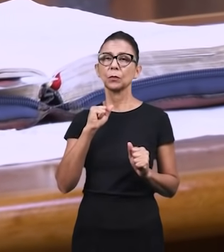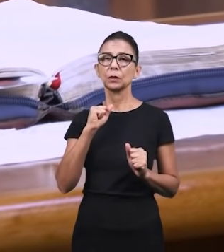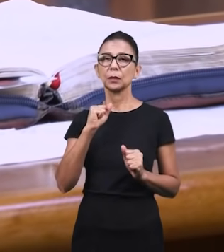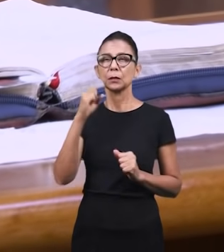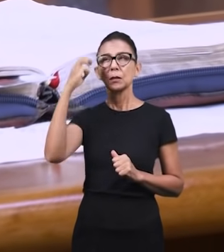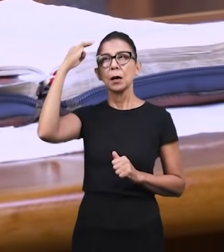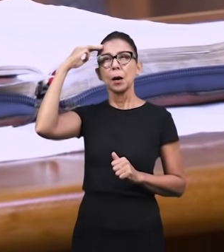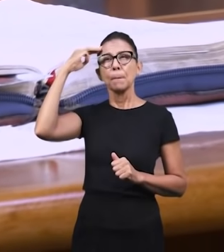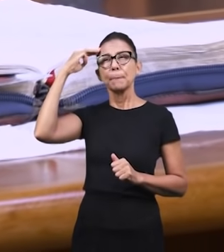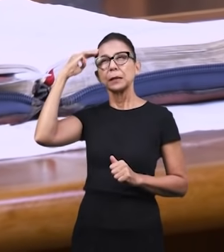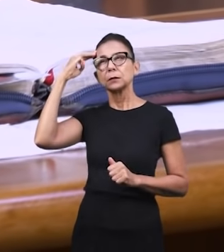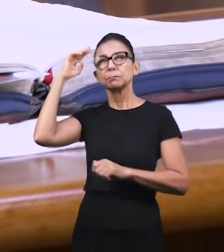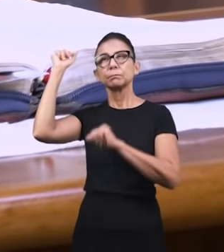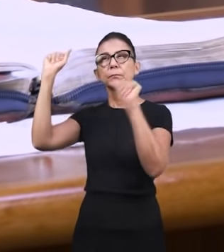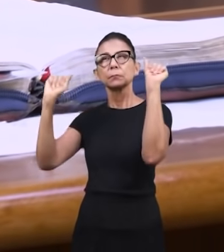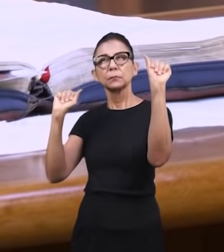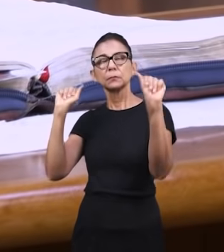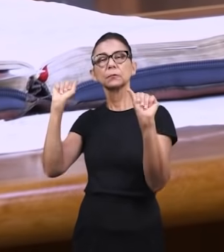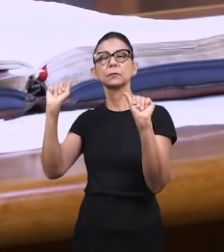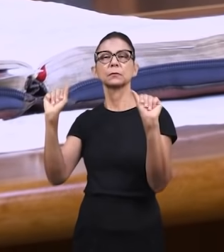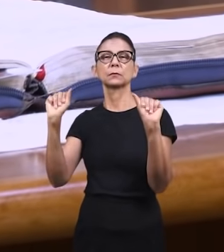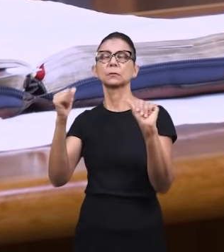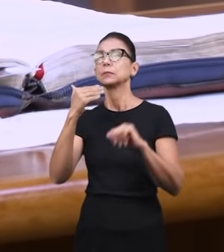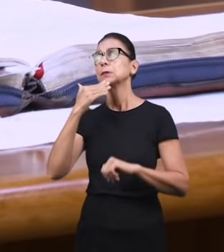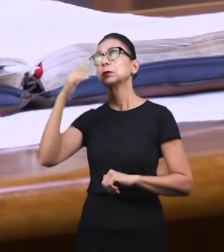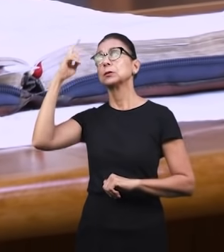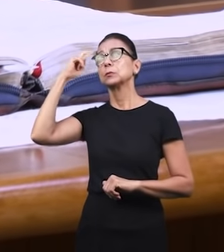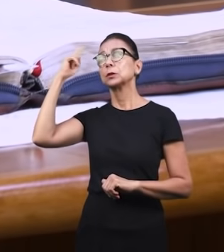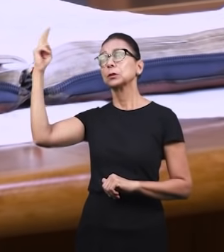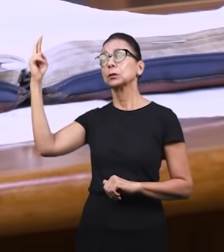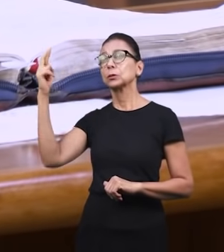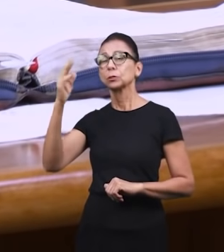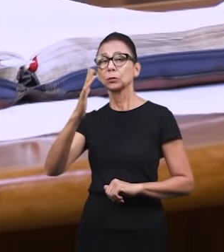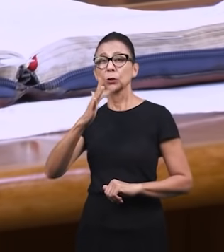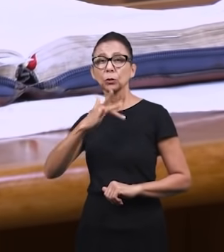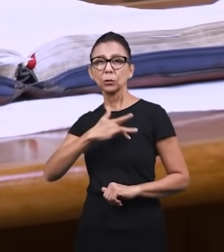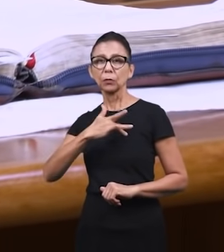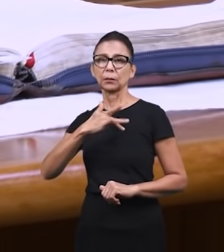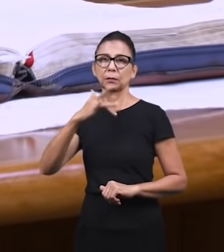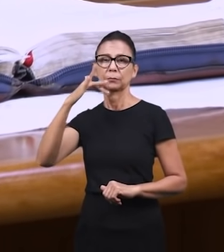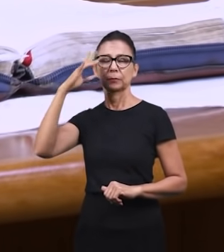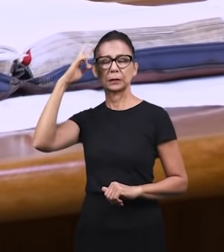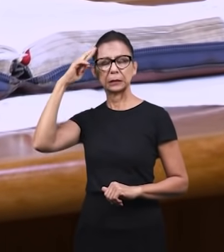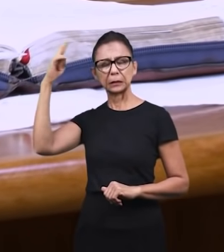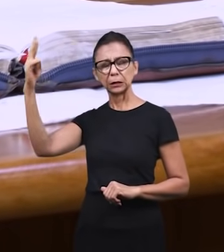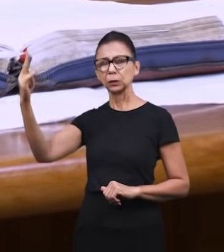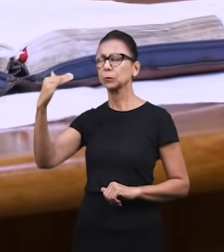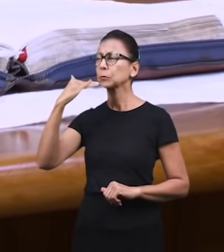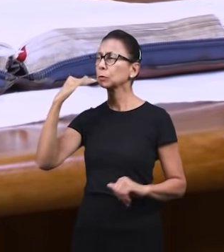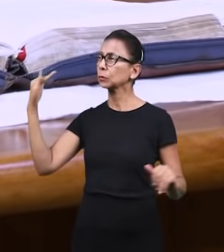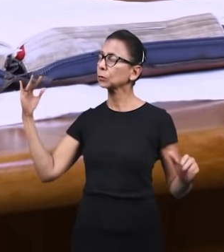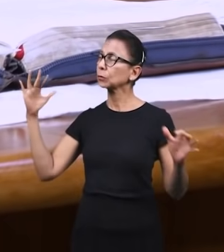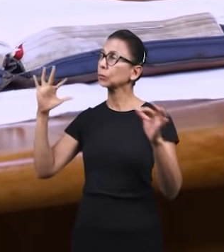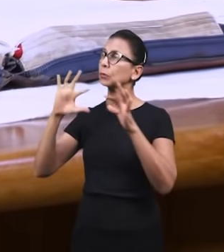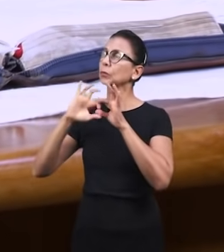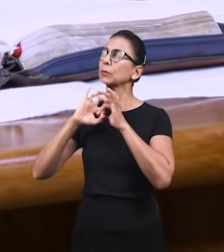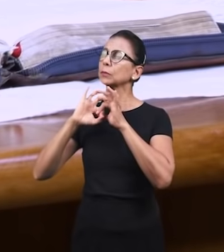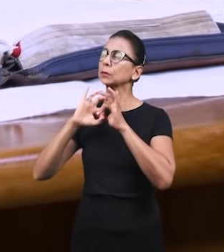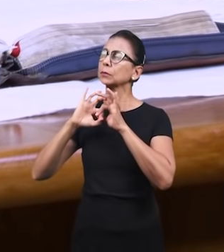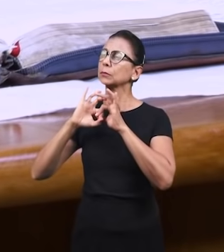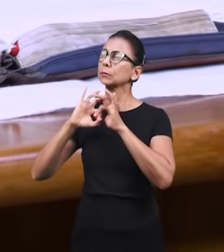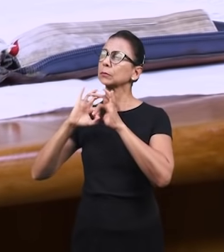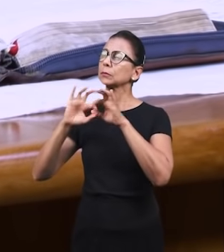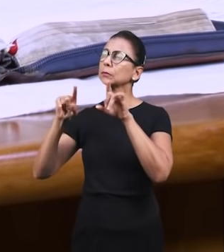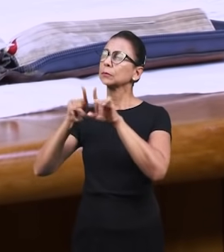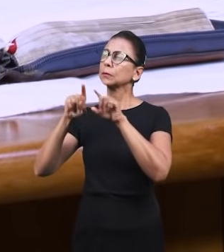nossa mente. E nós pedimos ao Senhor, toca nos nossos corações agora, dá-nos comunhão com o céu